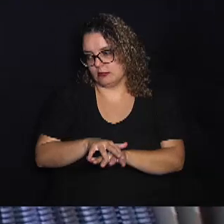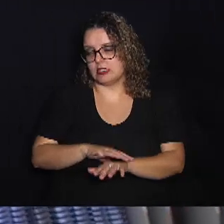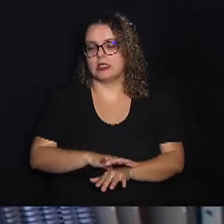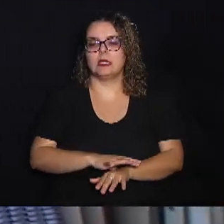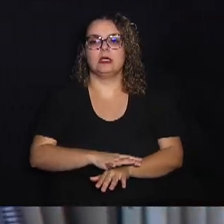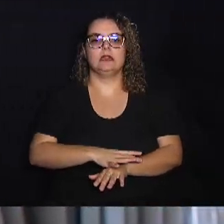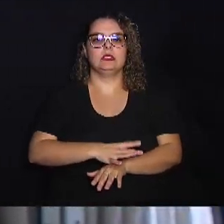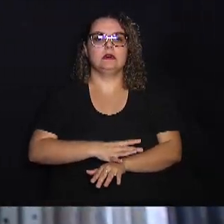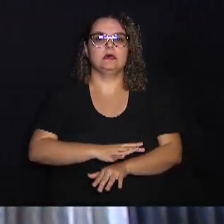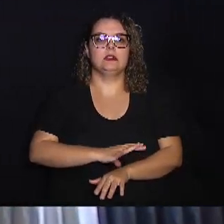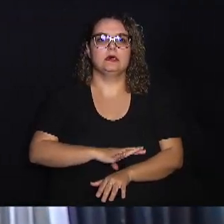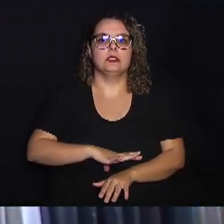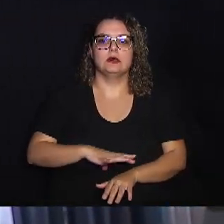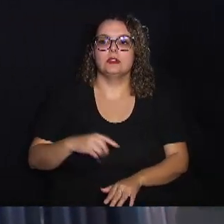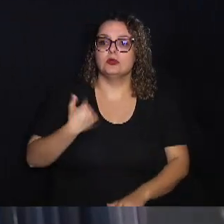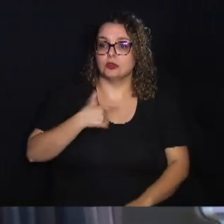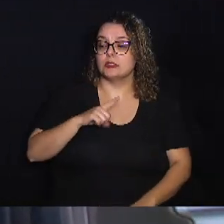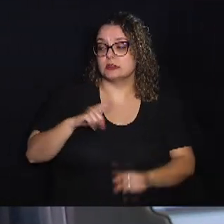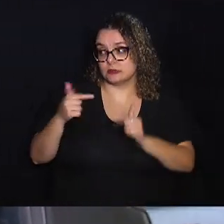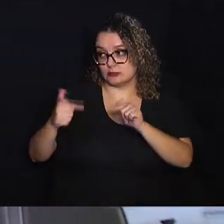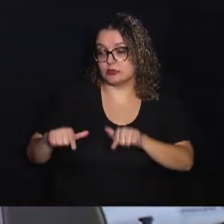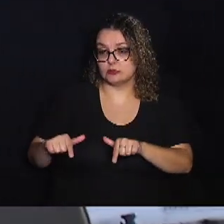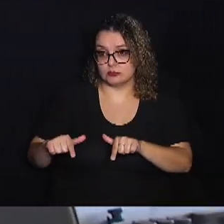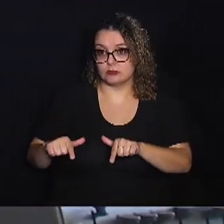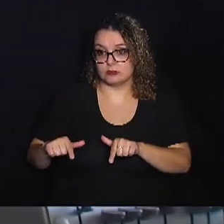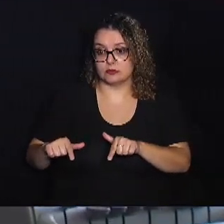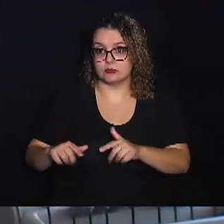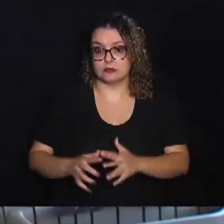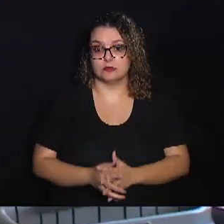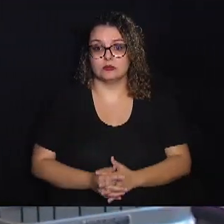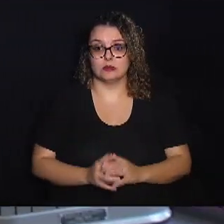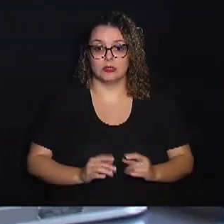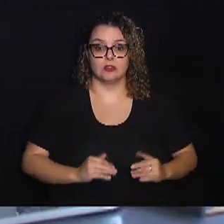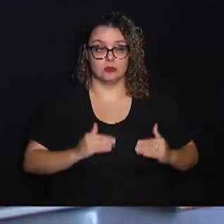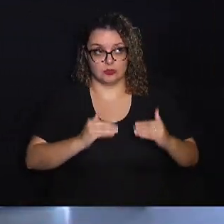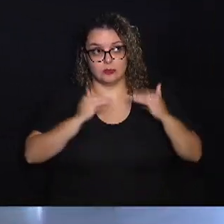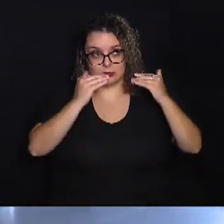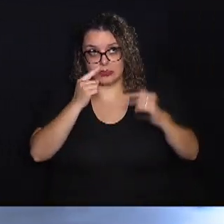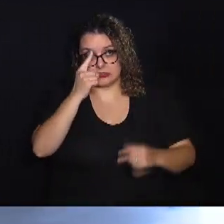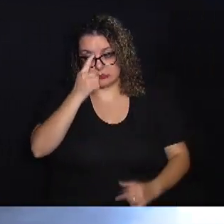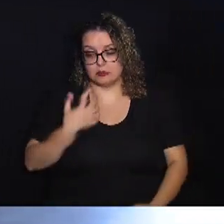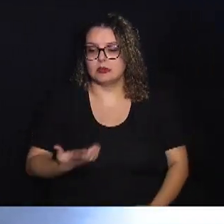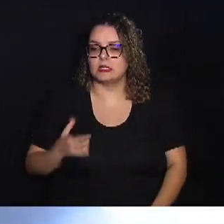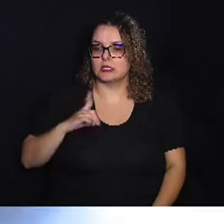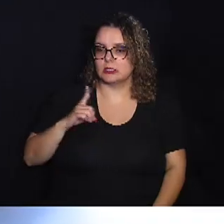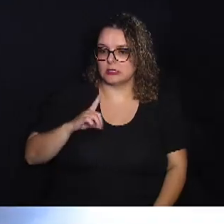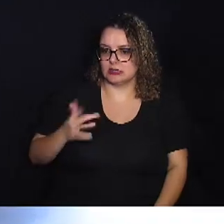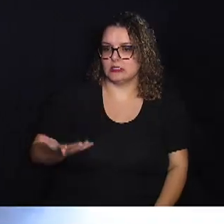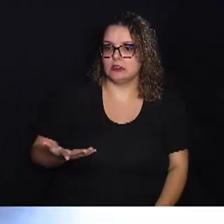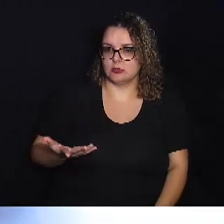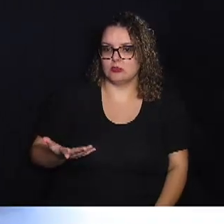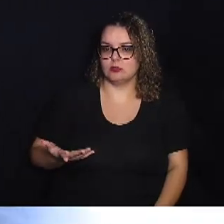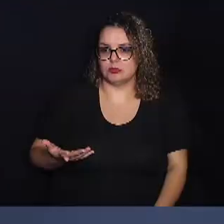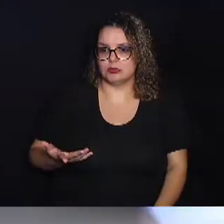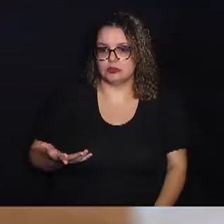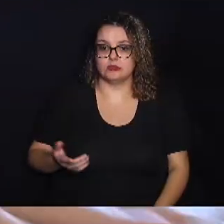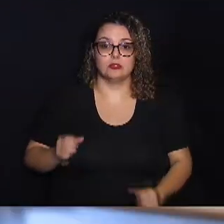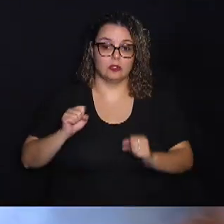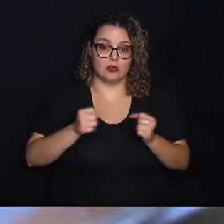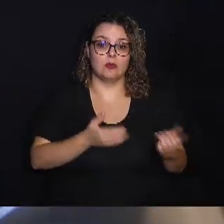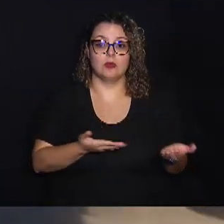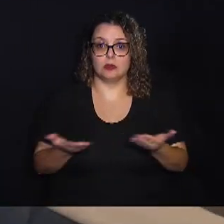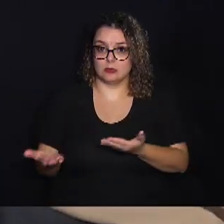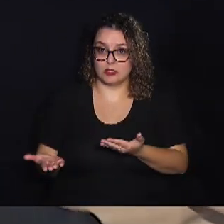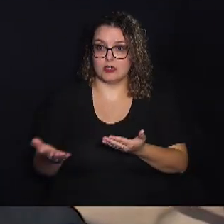Nós temos um espaço lá no andar de cima, onde nós temos isso e que nós podemos